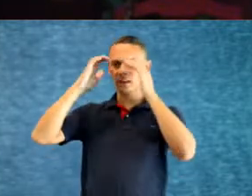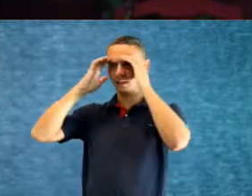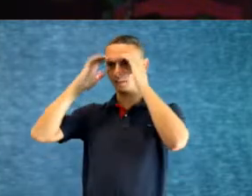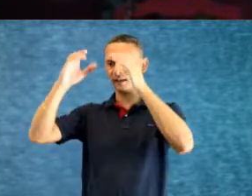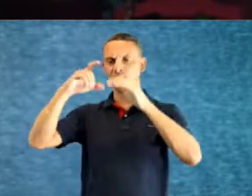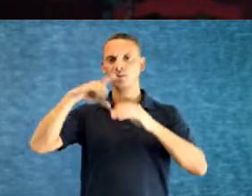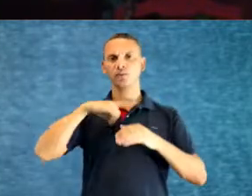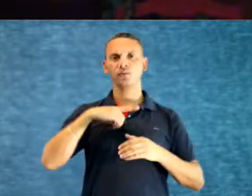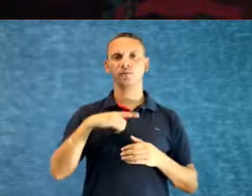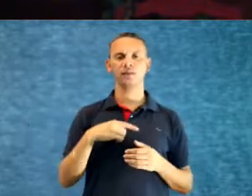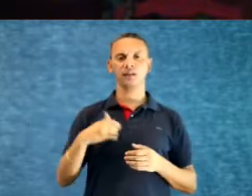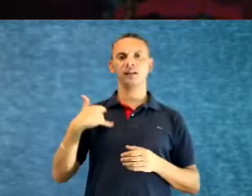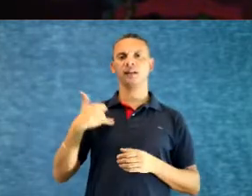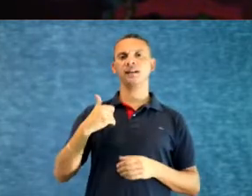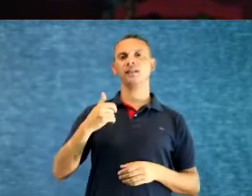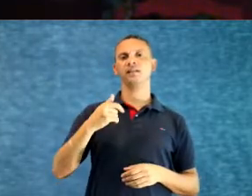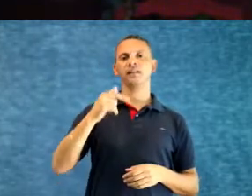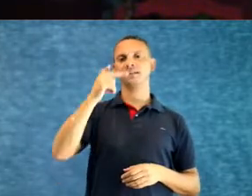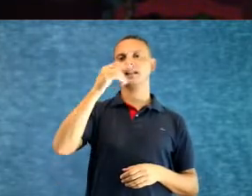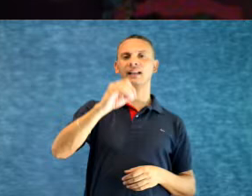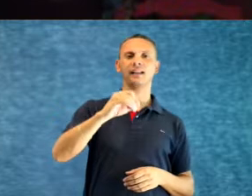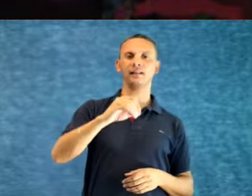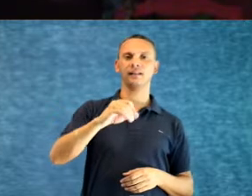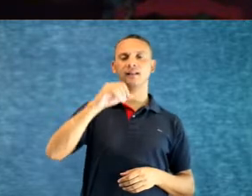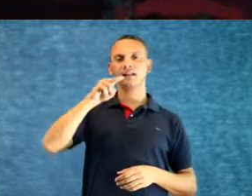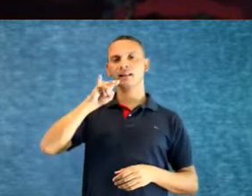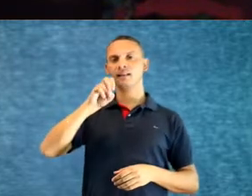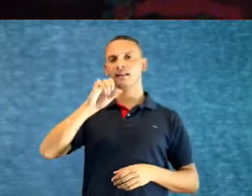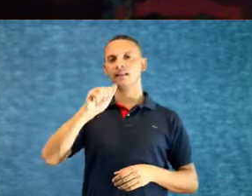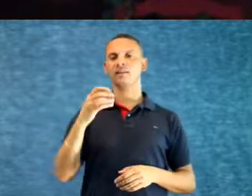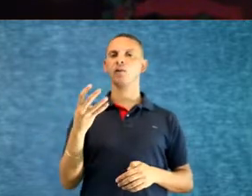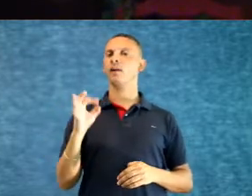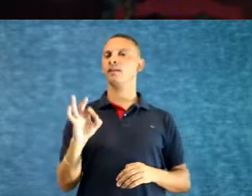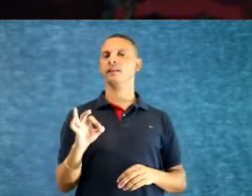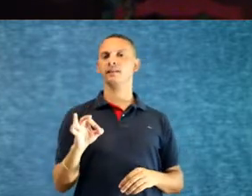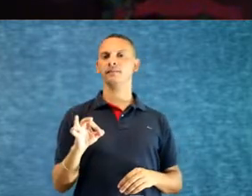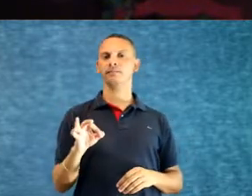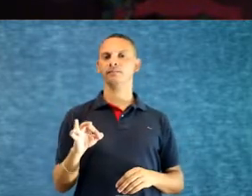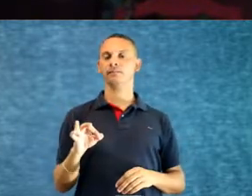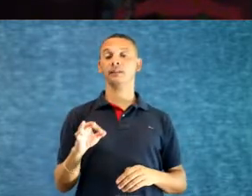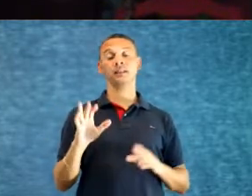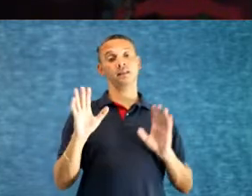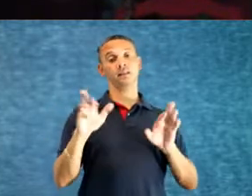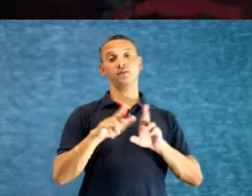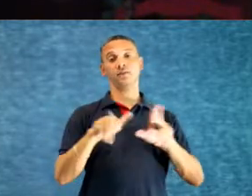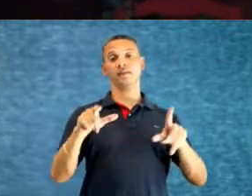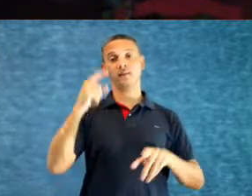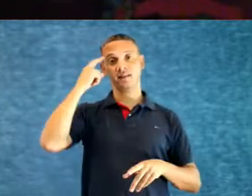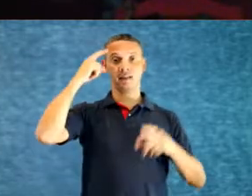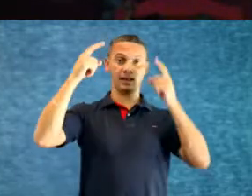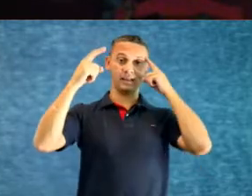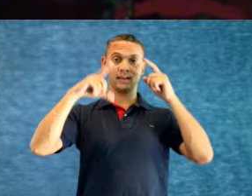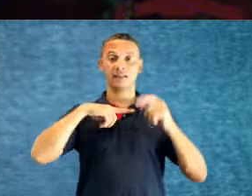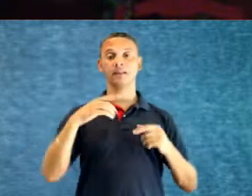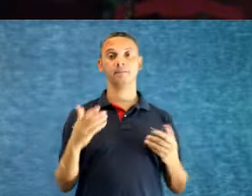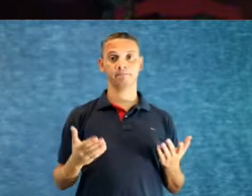sua fala. E dizer também que eu estou encantadíssimo com a sua fala. Que bom. Consigo notar sentimento na